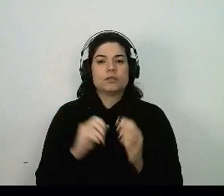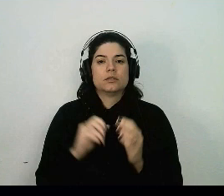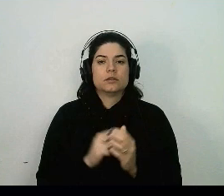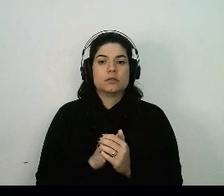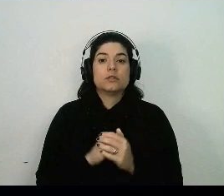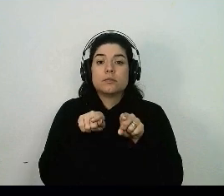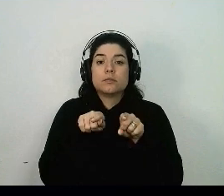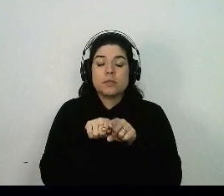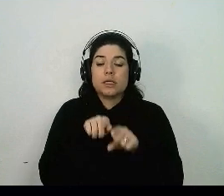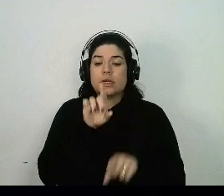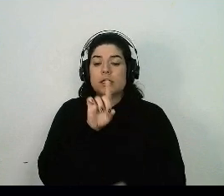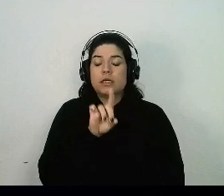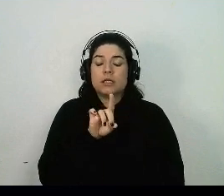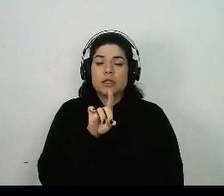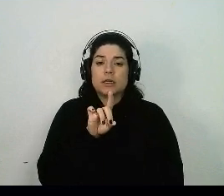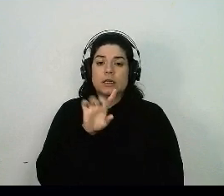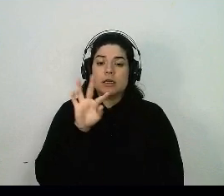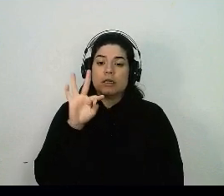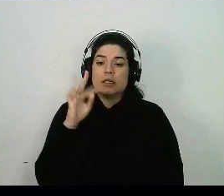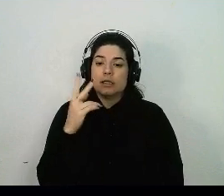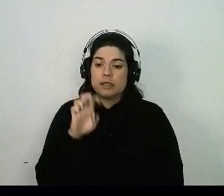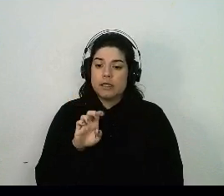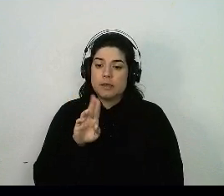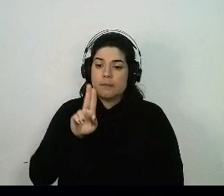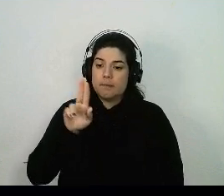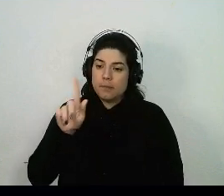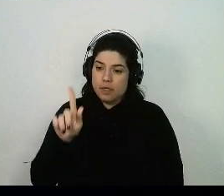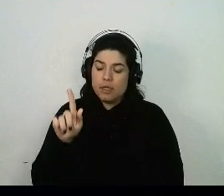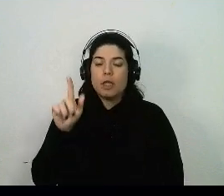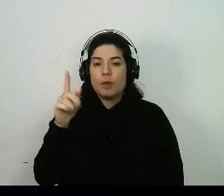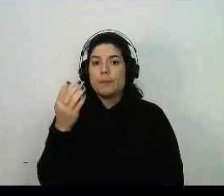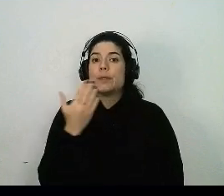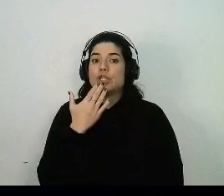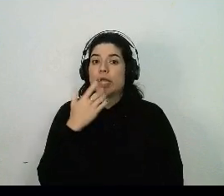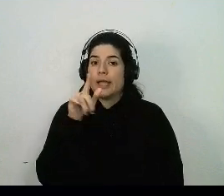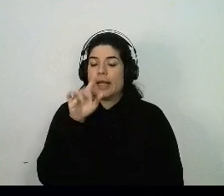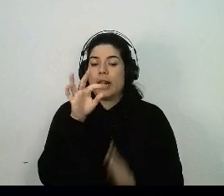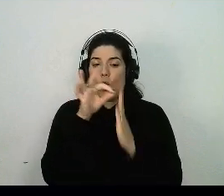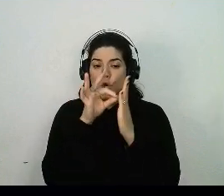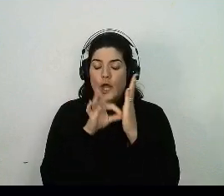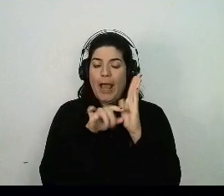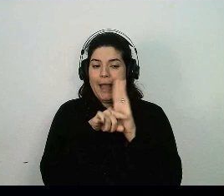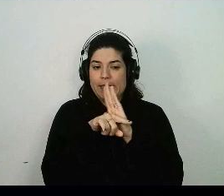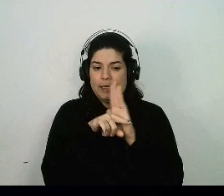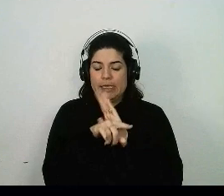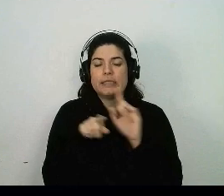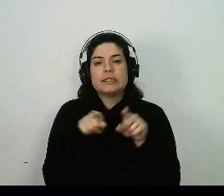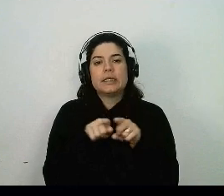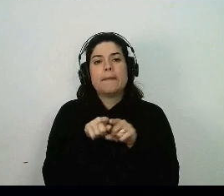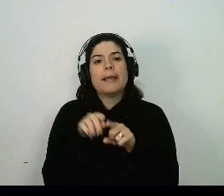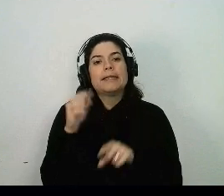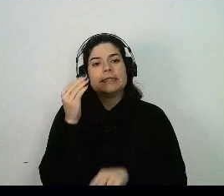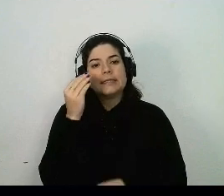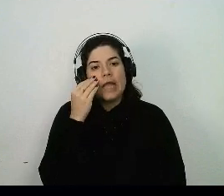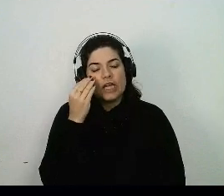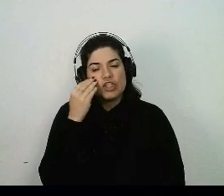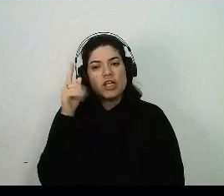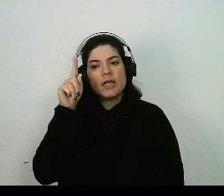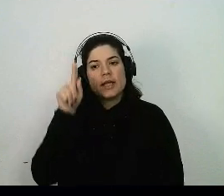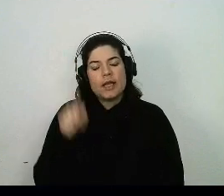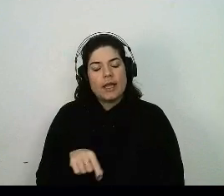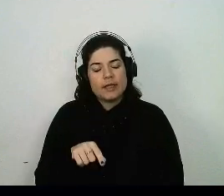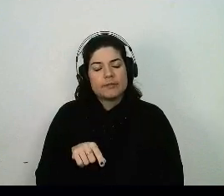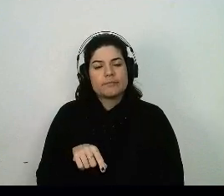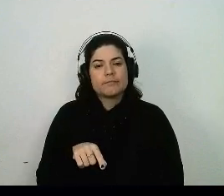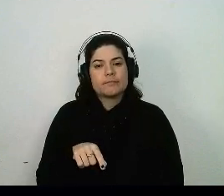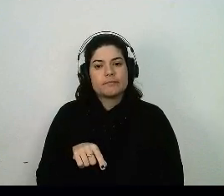para ela analisar o código. E na parte da geração de teste, e na parte